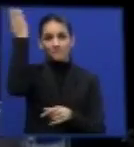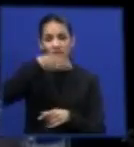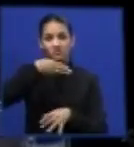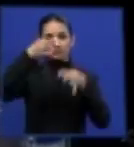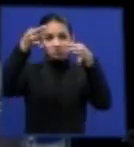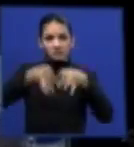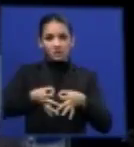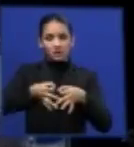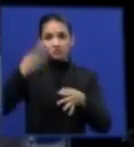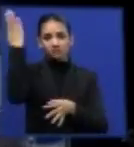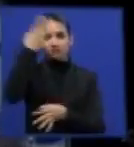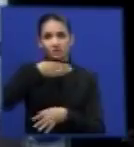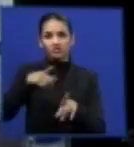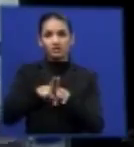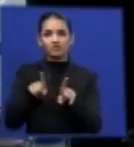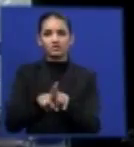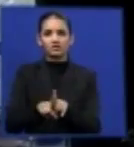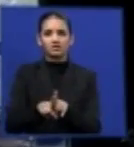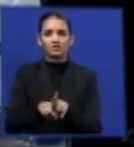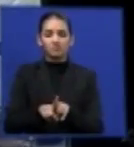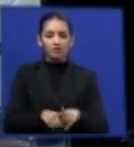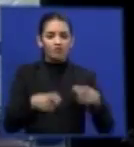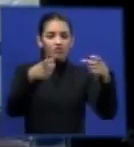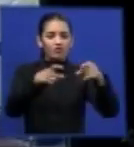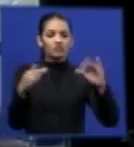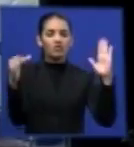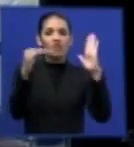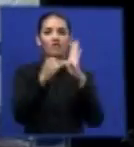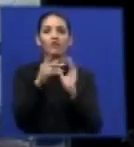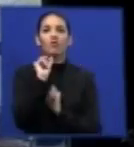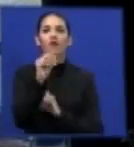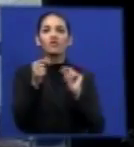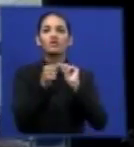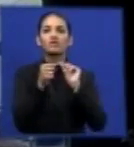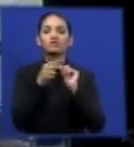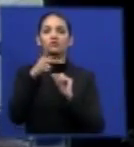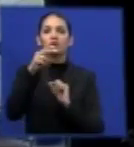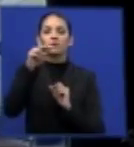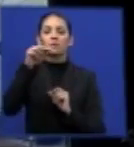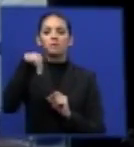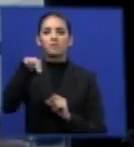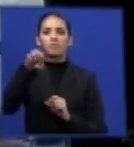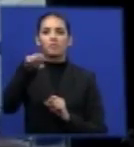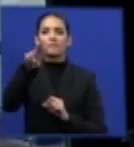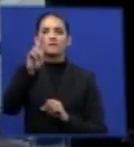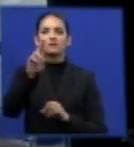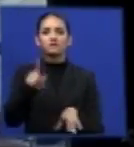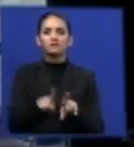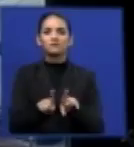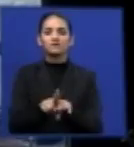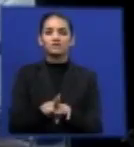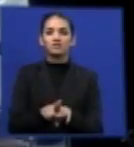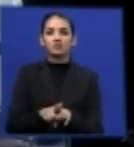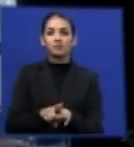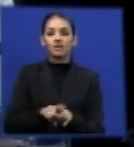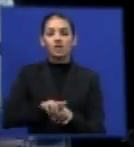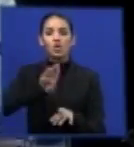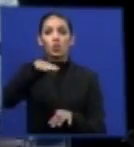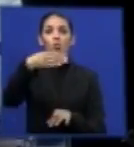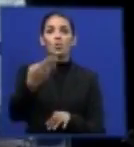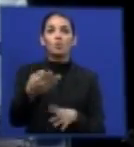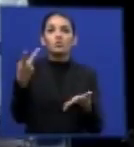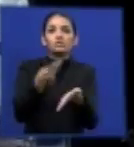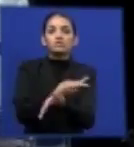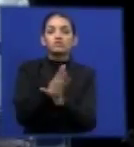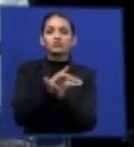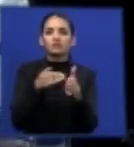adamente dado essa destinação final adequada e afinal de contas quanto aconteceu então